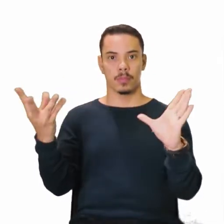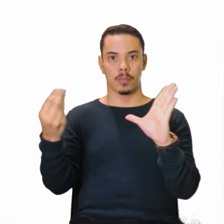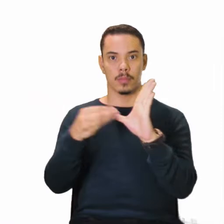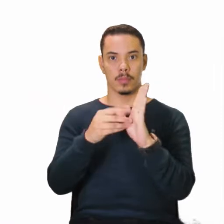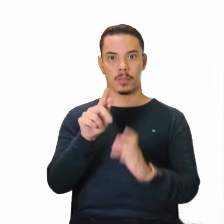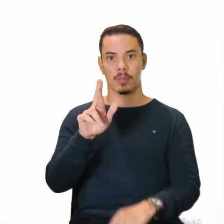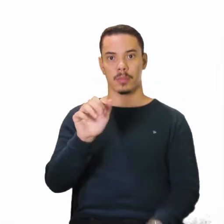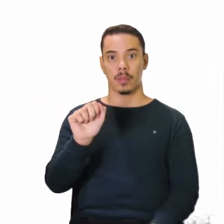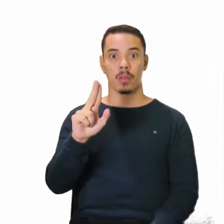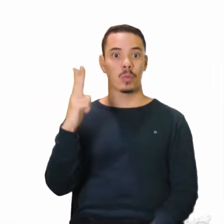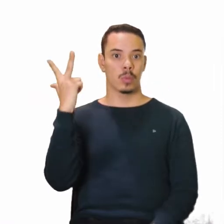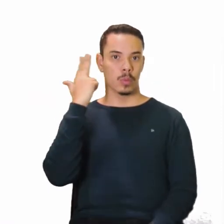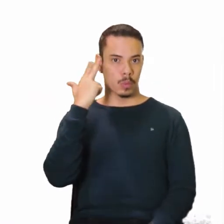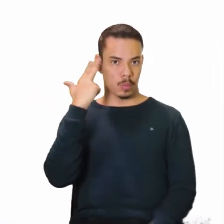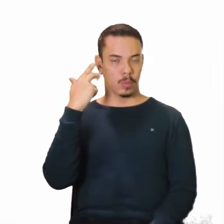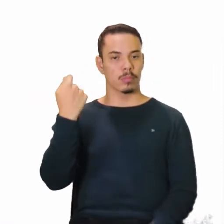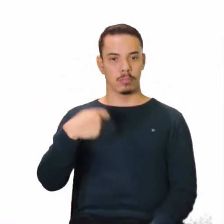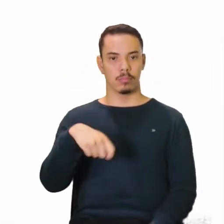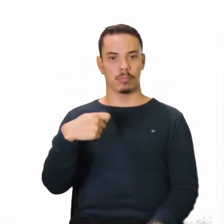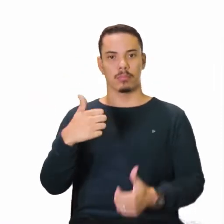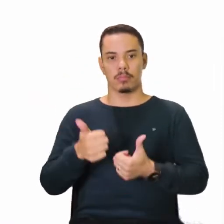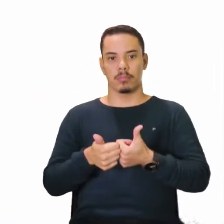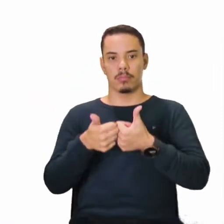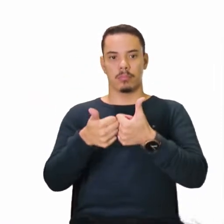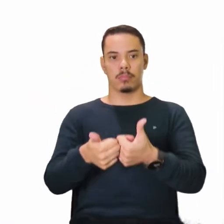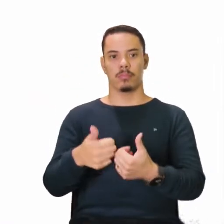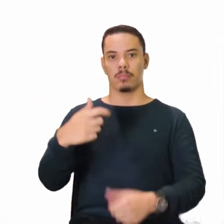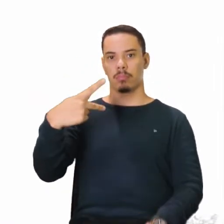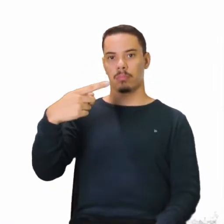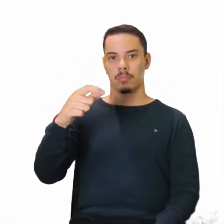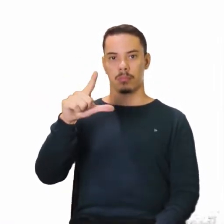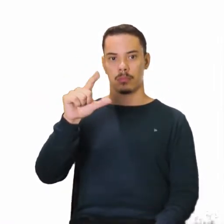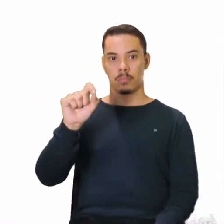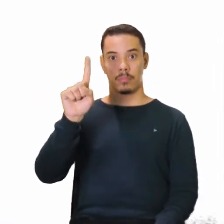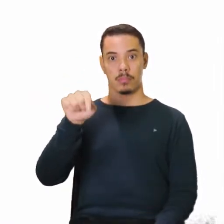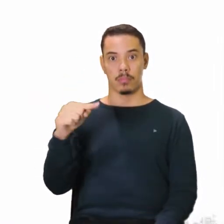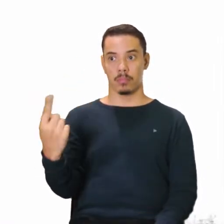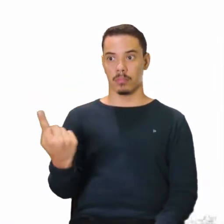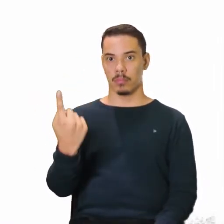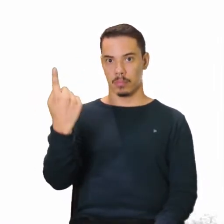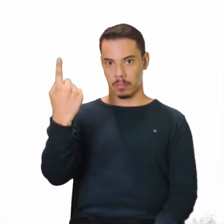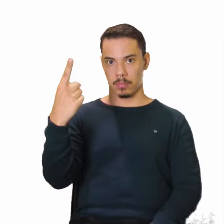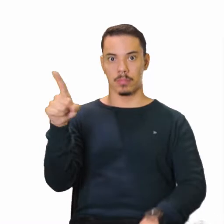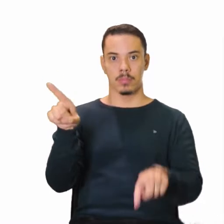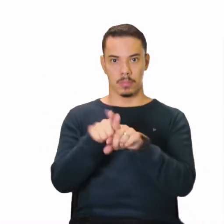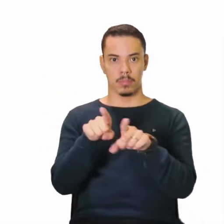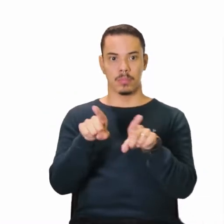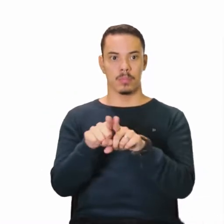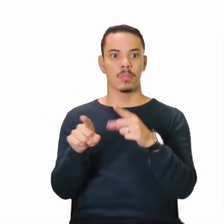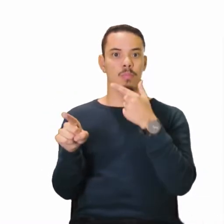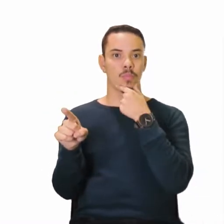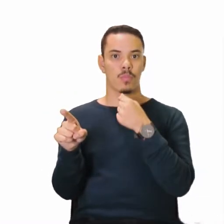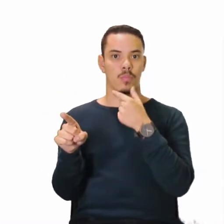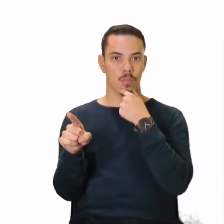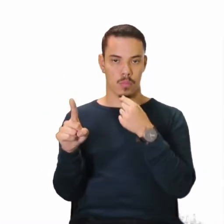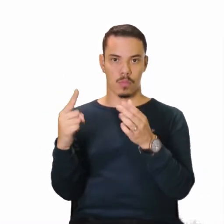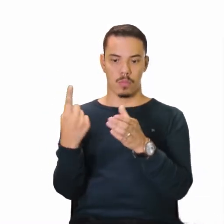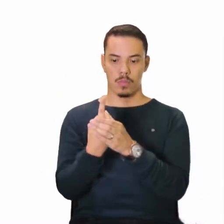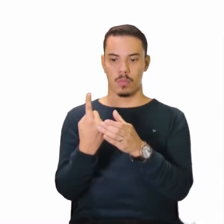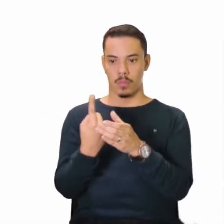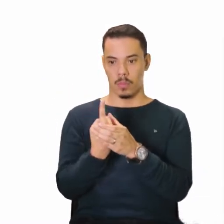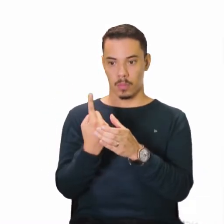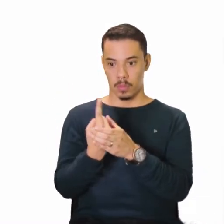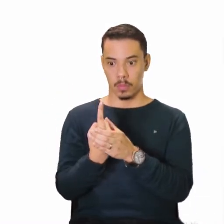grau normal, precisa seguir. Paulo é alto, também aí no masculino singular, tá